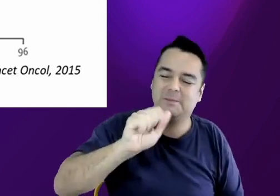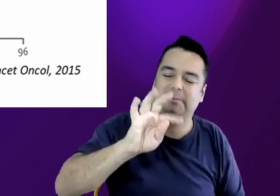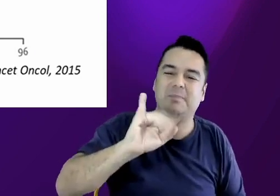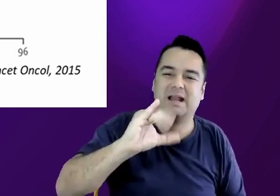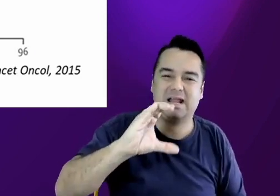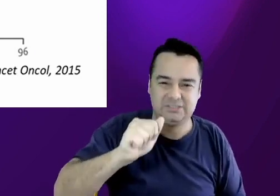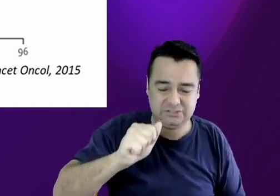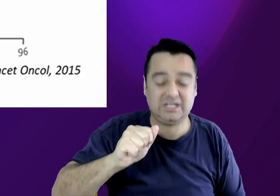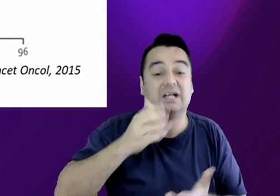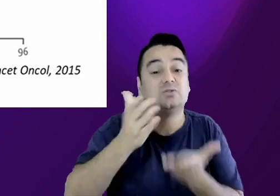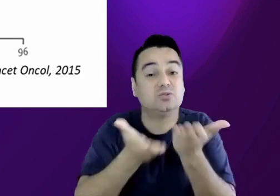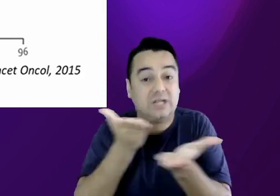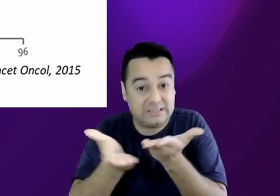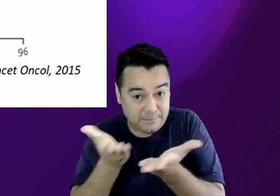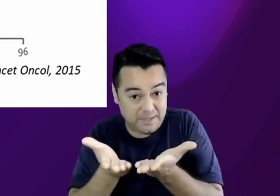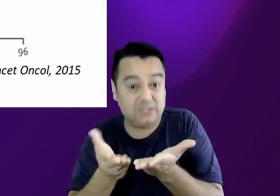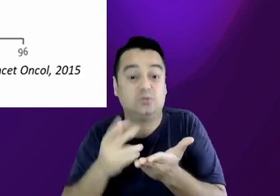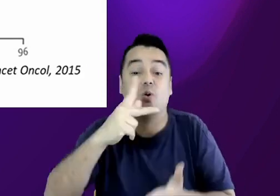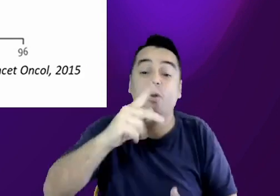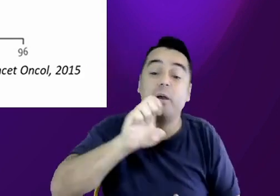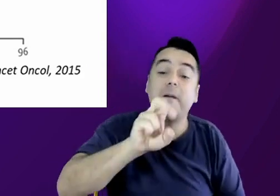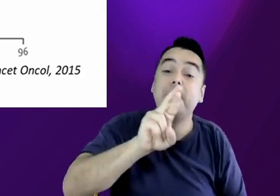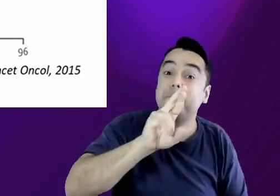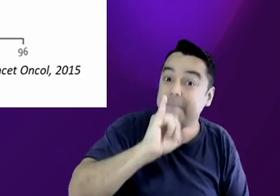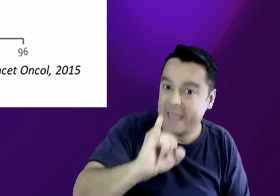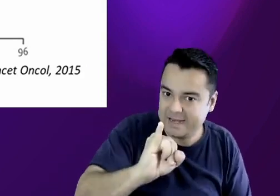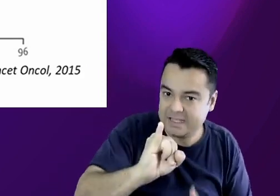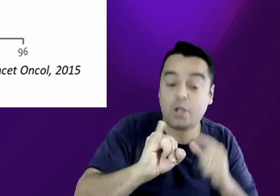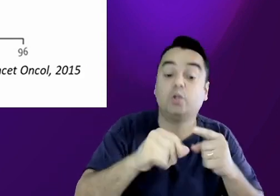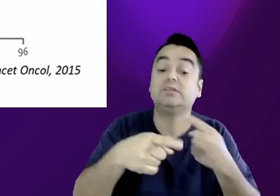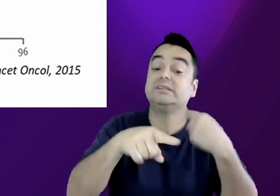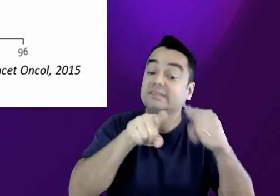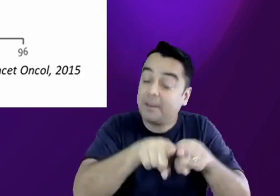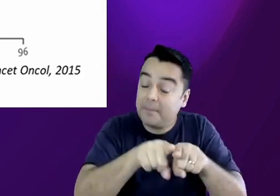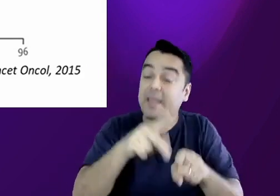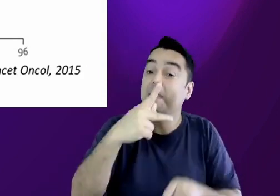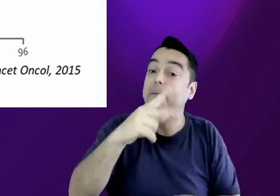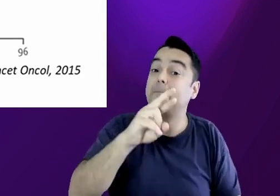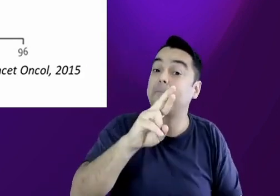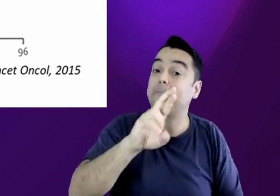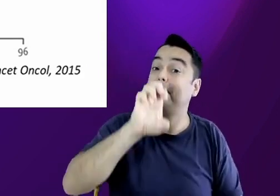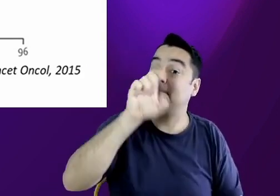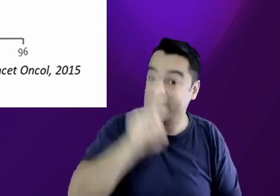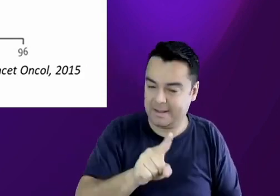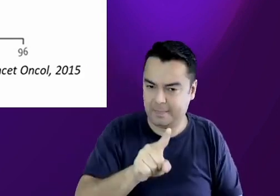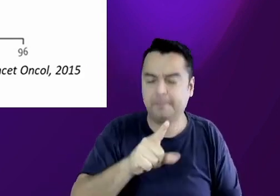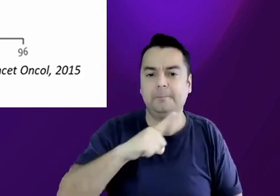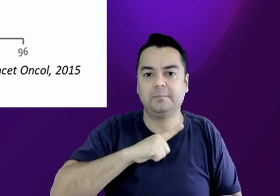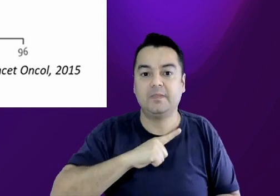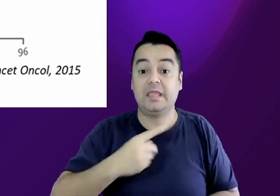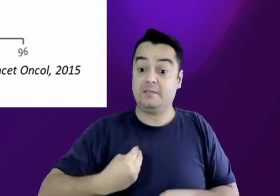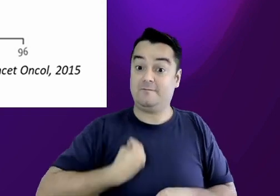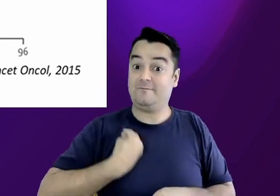tratamento perioperatório quanto pré-operatório, a gente olha aí uma sobrevida